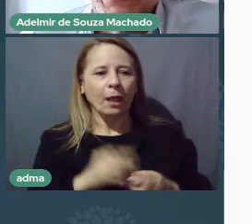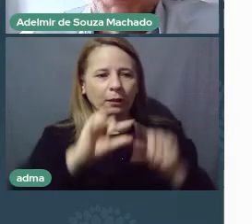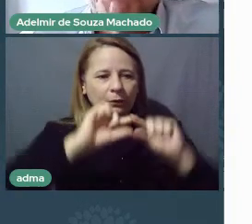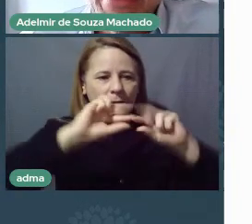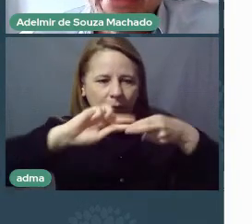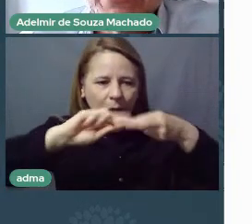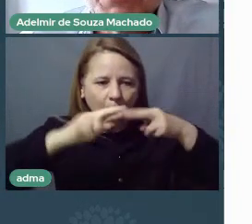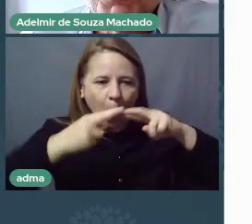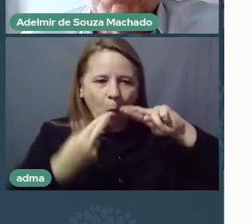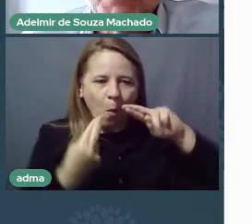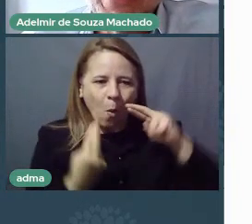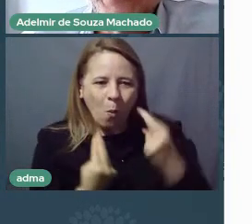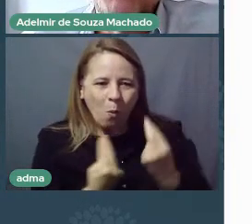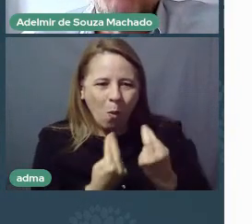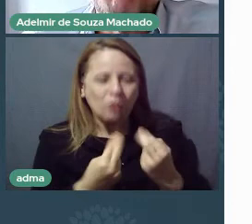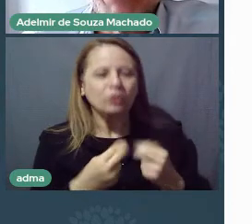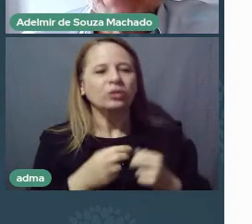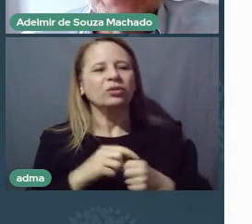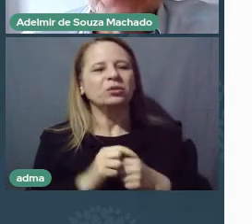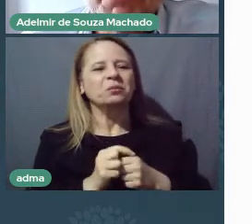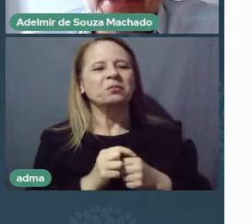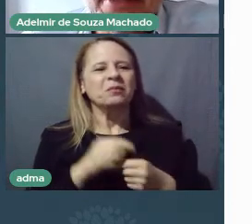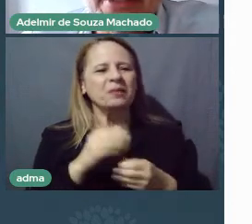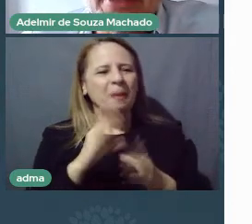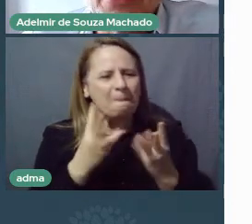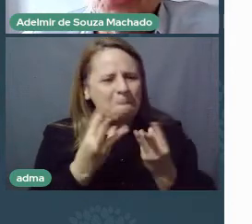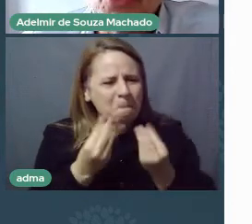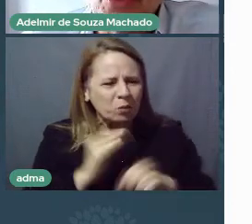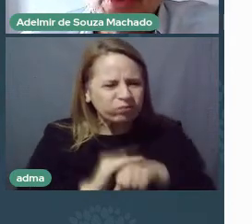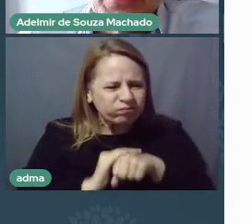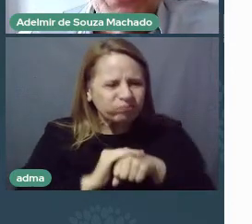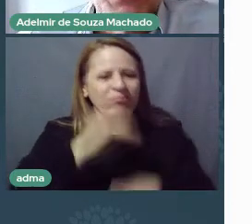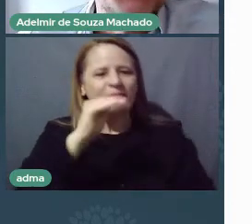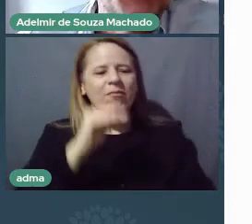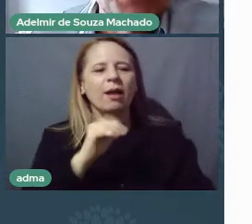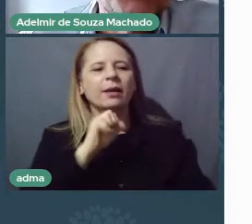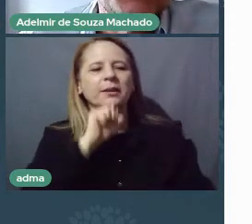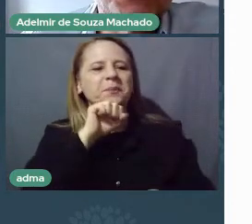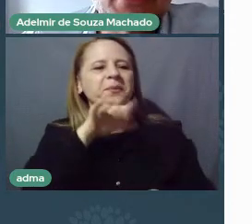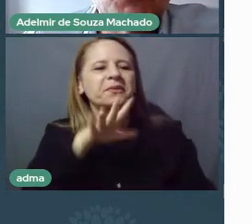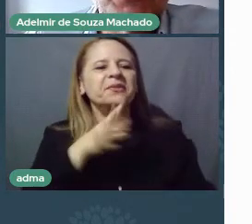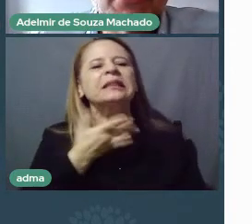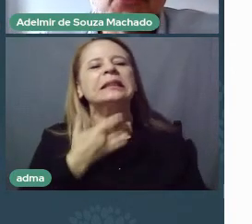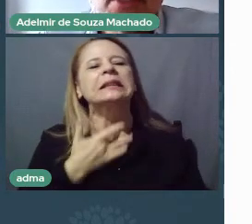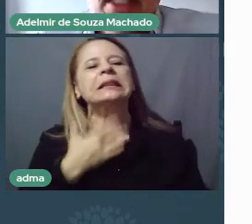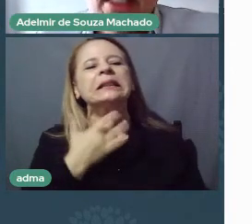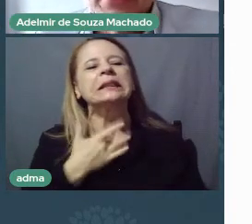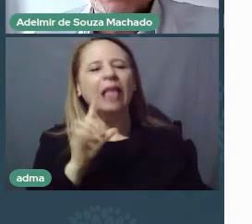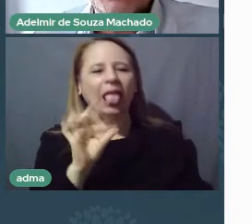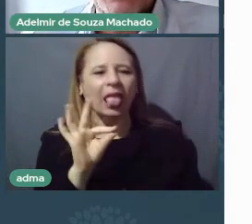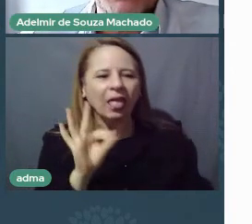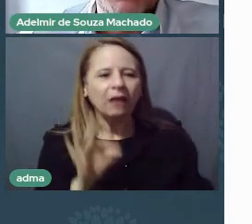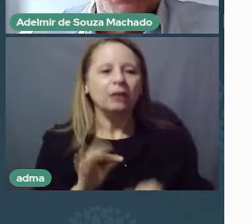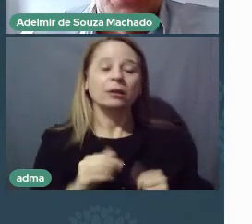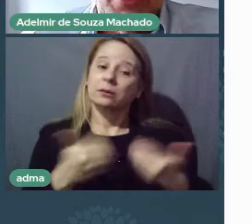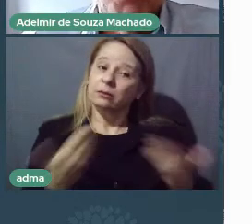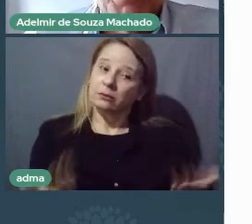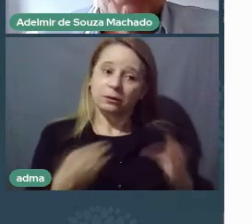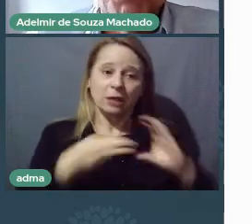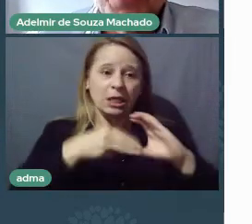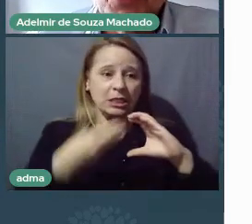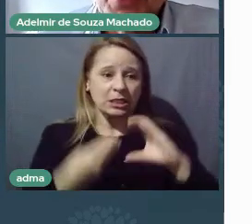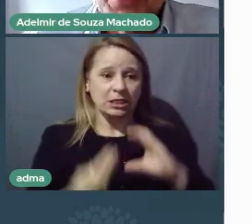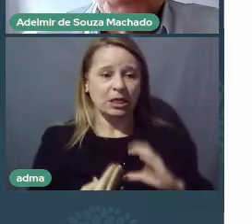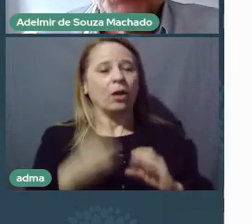musculoso, mais inflamado, mais hipersecretor e cheio de células. Então, esse é